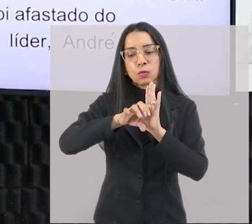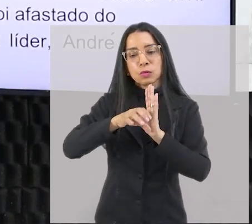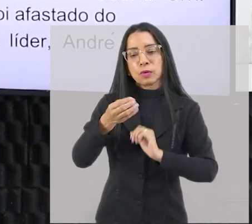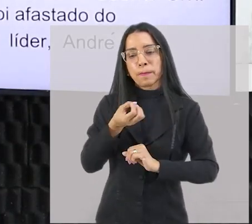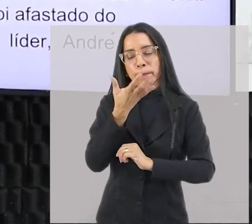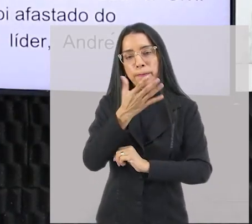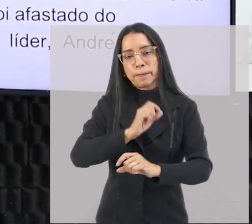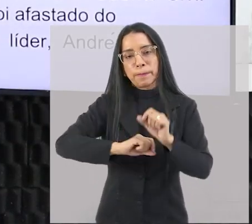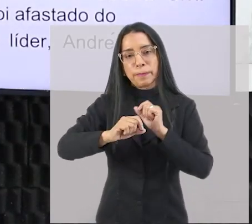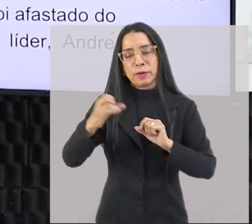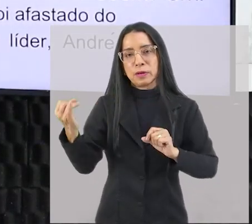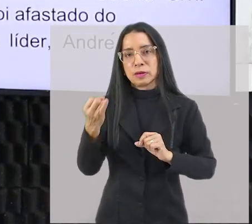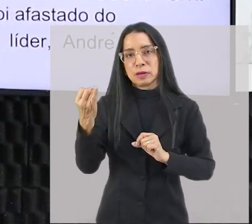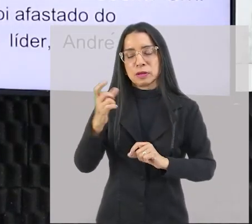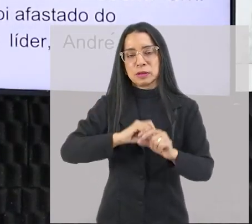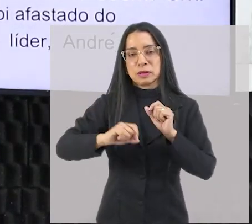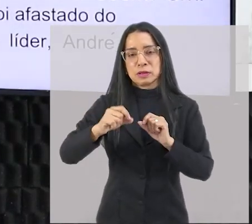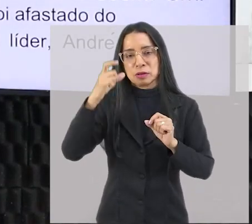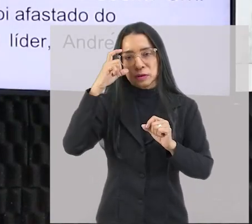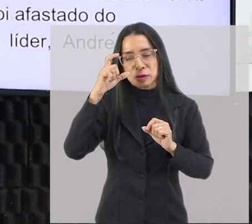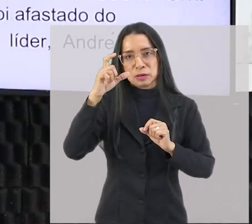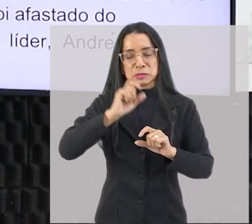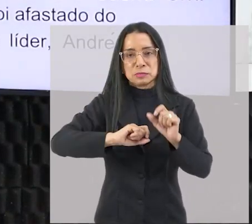bem interessante, é como se fosse,